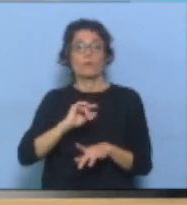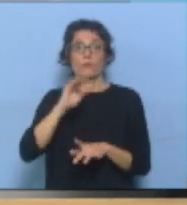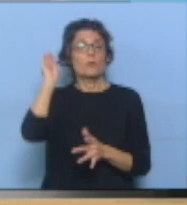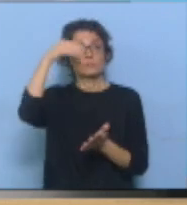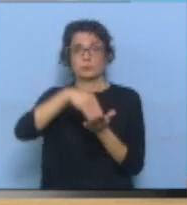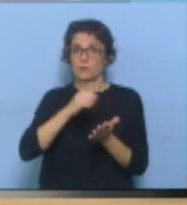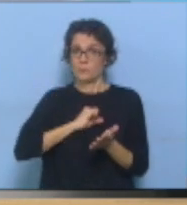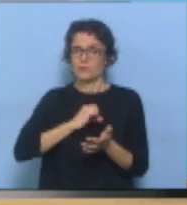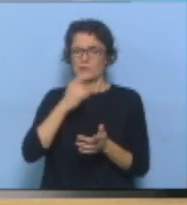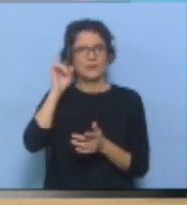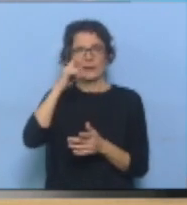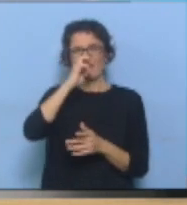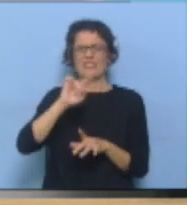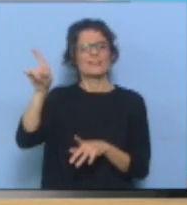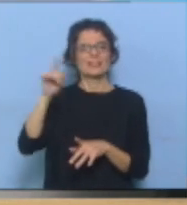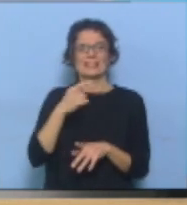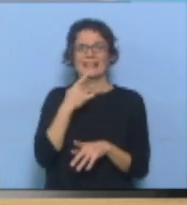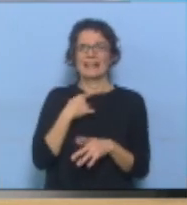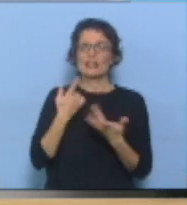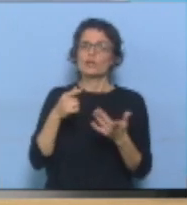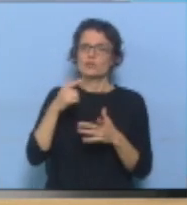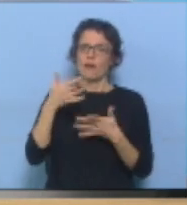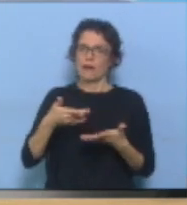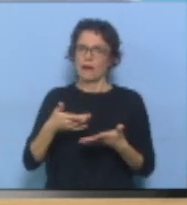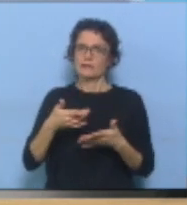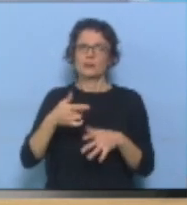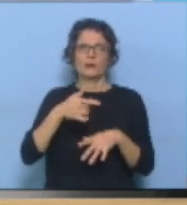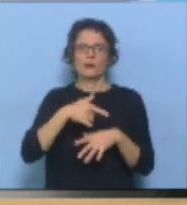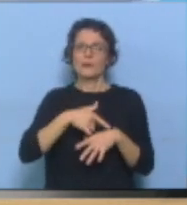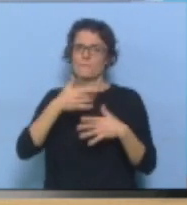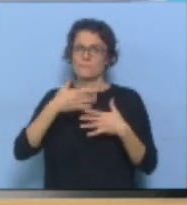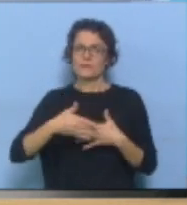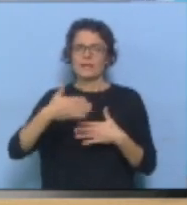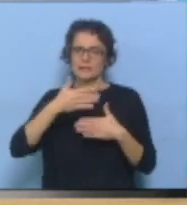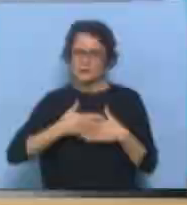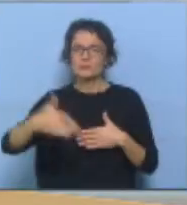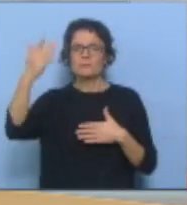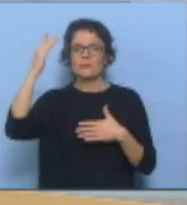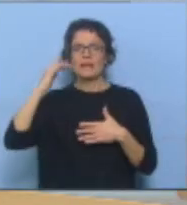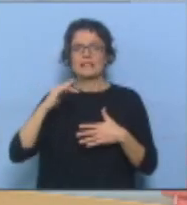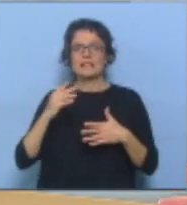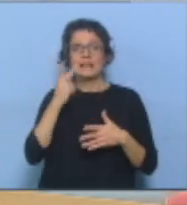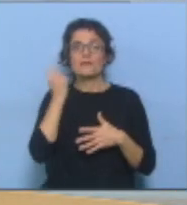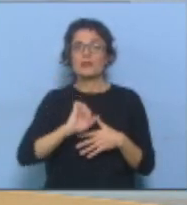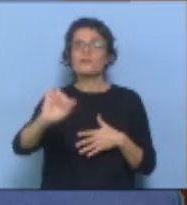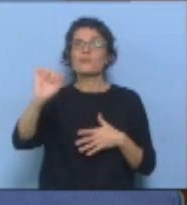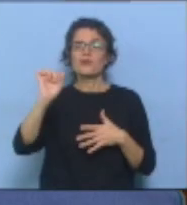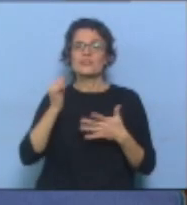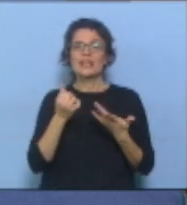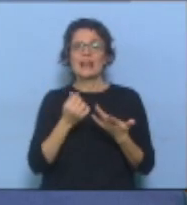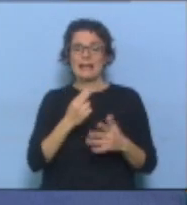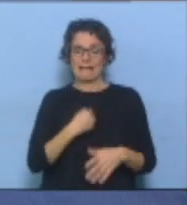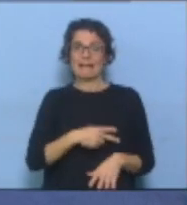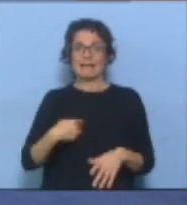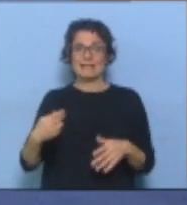tipo: agora sigam a vossa vida e sejam cristãos originais. E eu acho que estou a ser muito original para estar